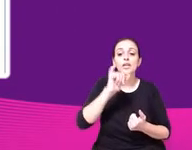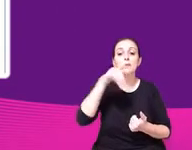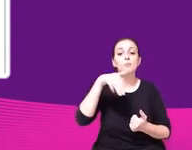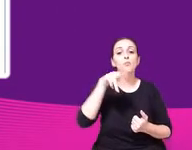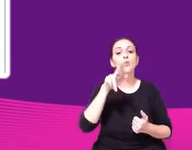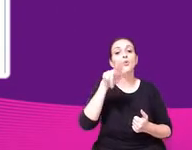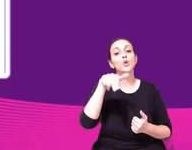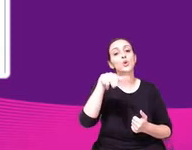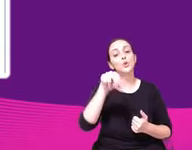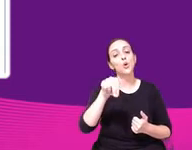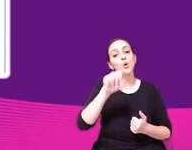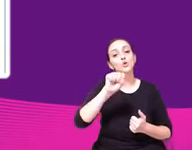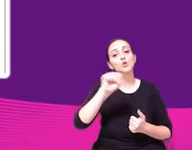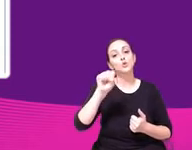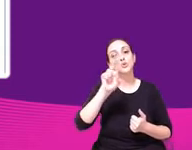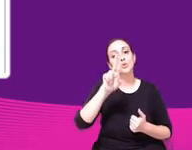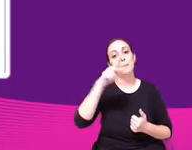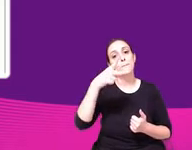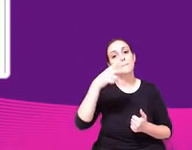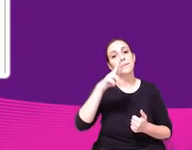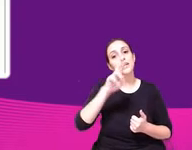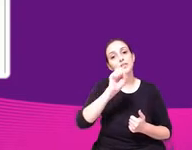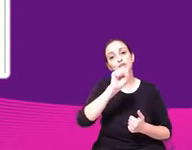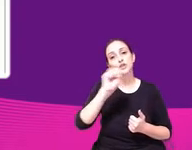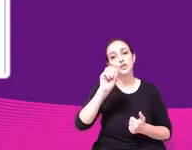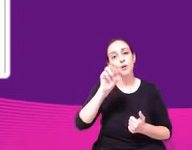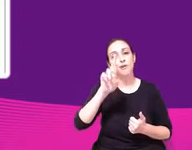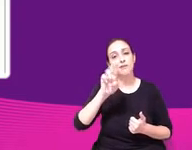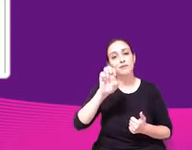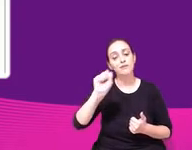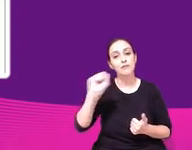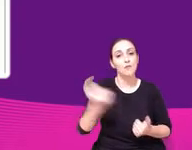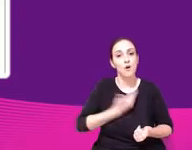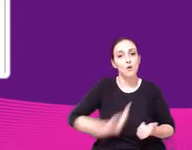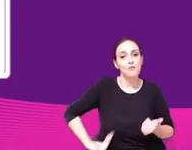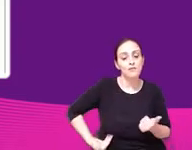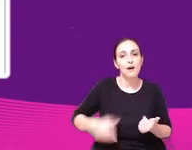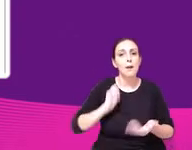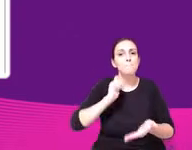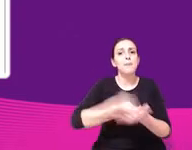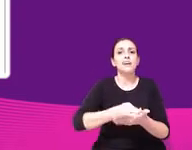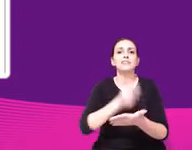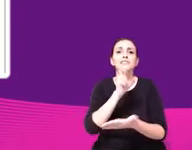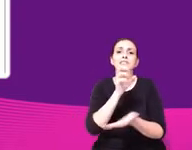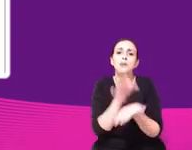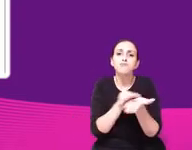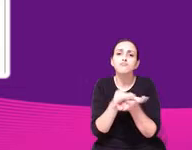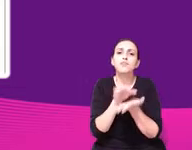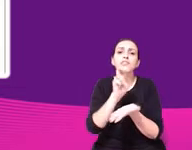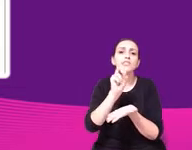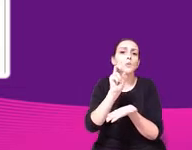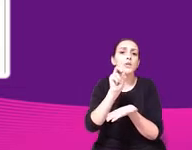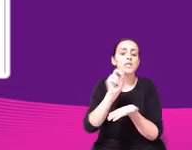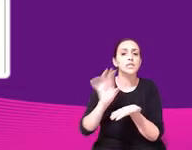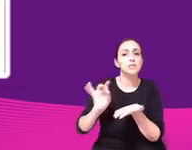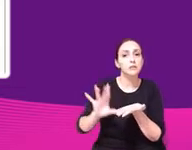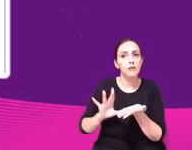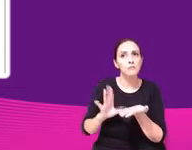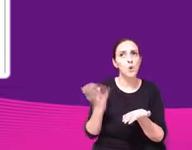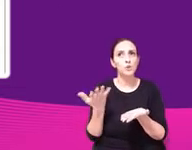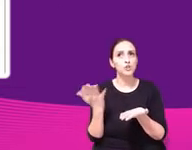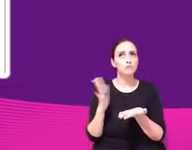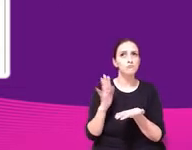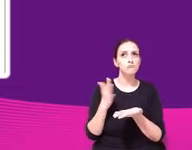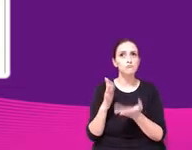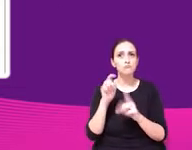saía R$6, R$7, hoje o governo compra por menos de por 50 centavos. Então, o custo médio hoje, mensal,